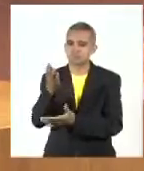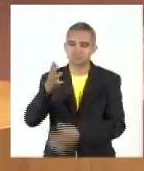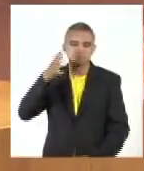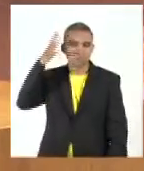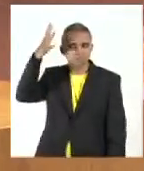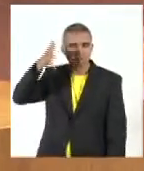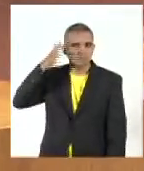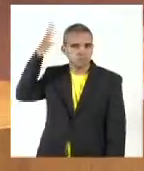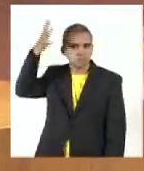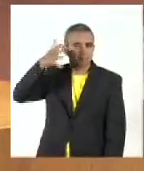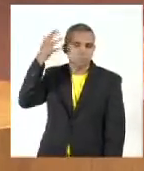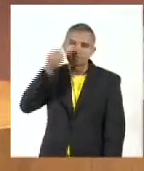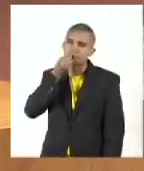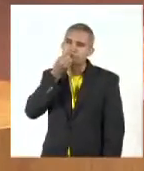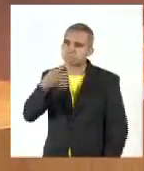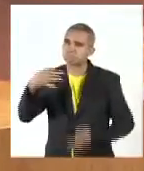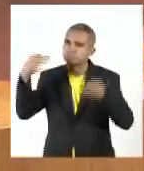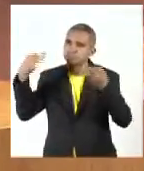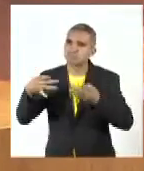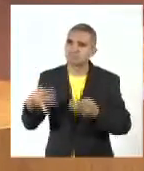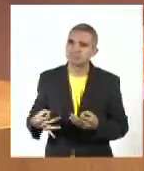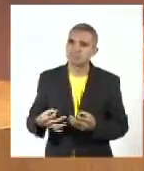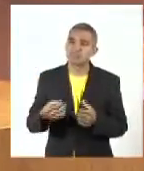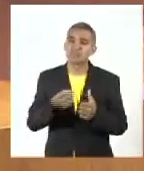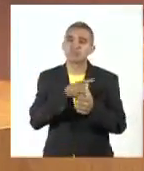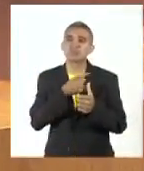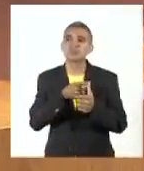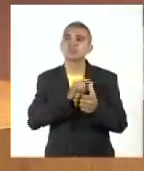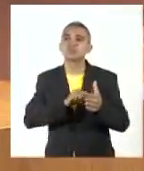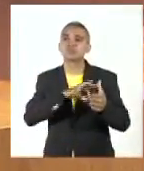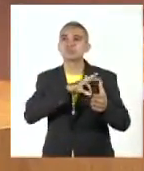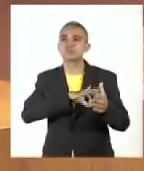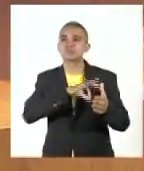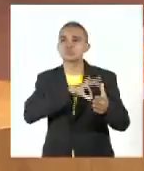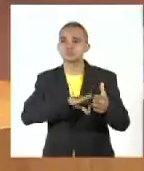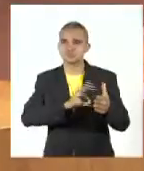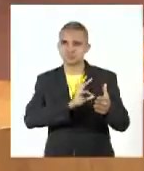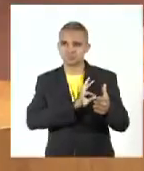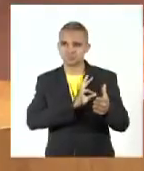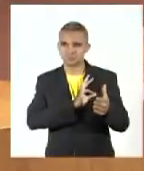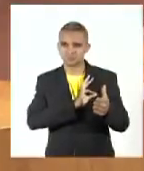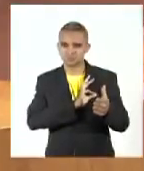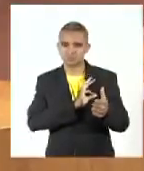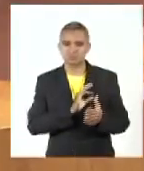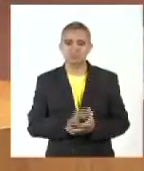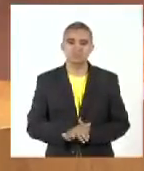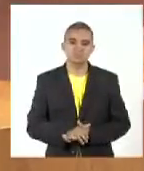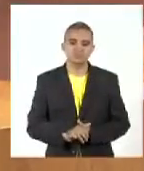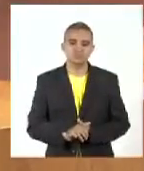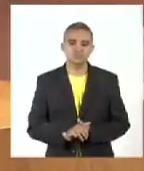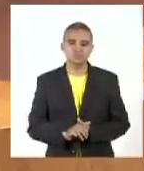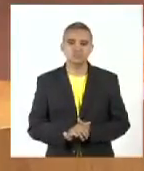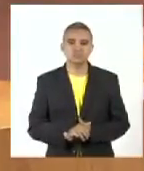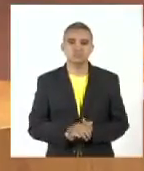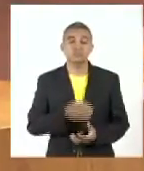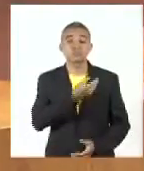Vossa Excelência fala da remuneração dos policiais e hoje o governador, ontem deputado federal,